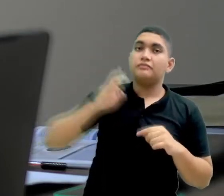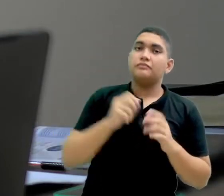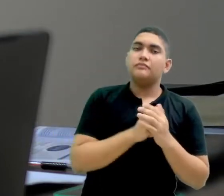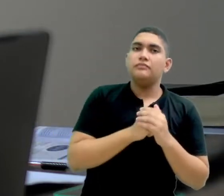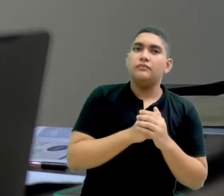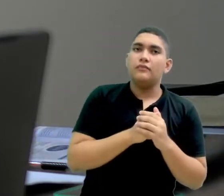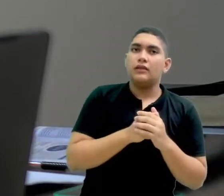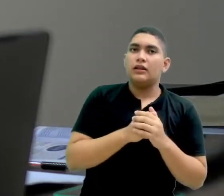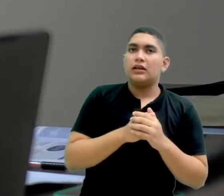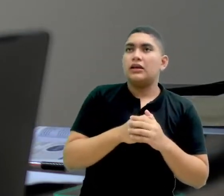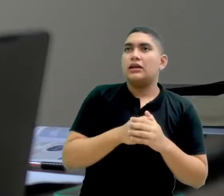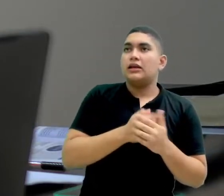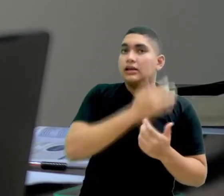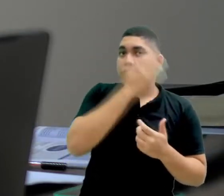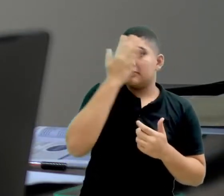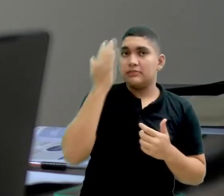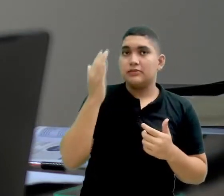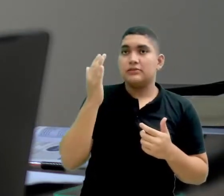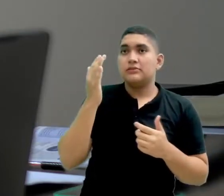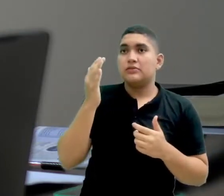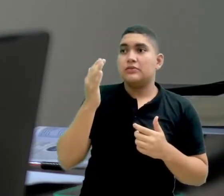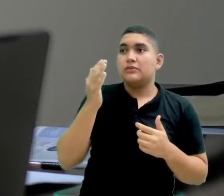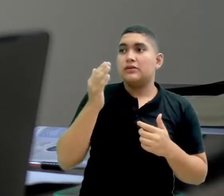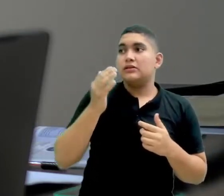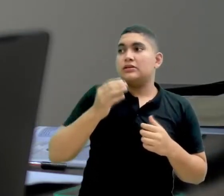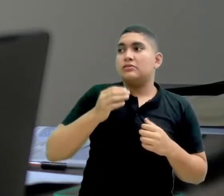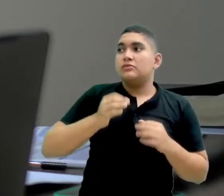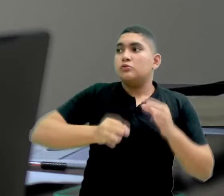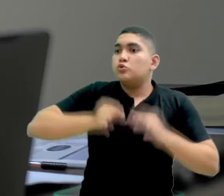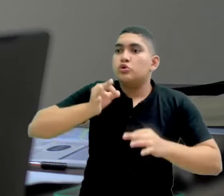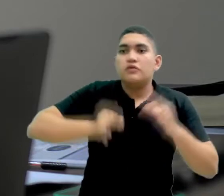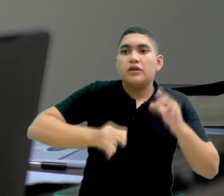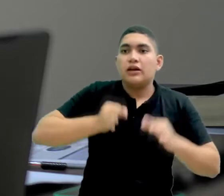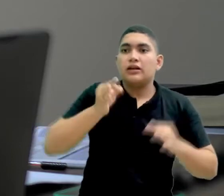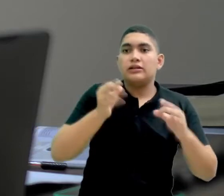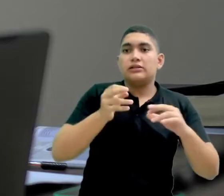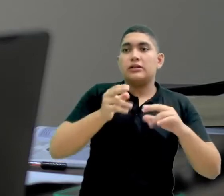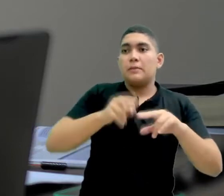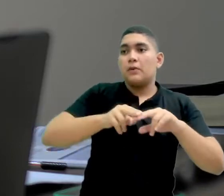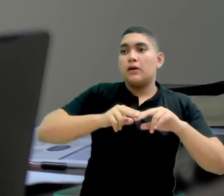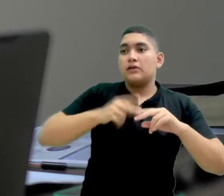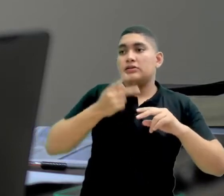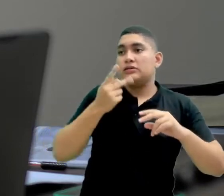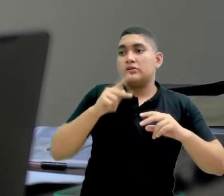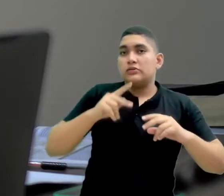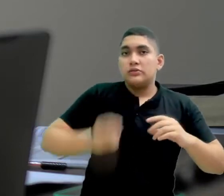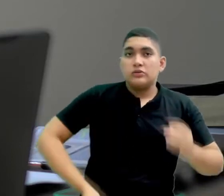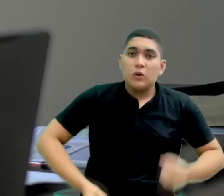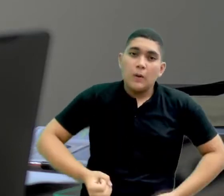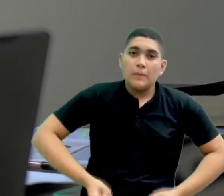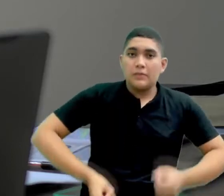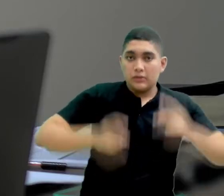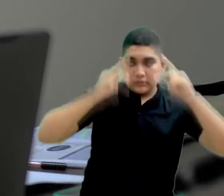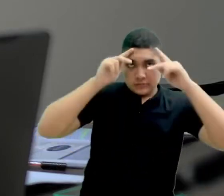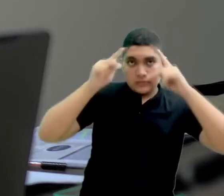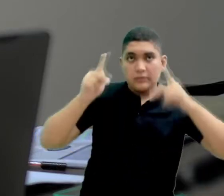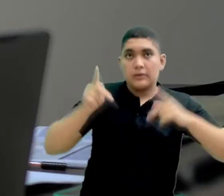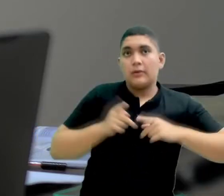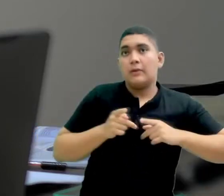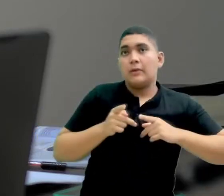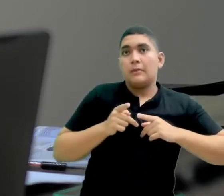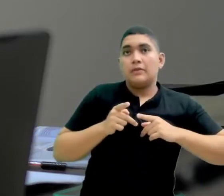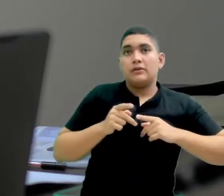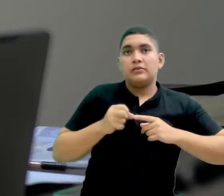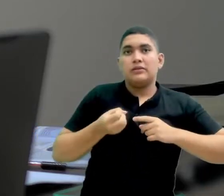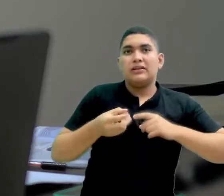diante de Deus, pelas obras, né, da lei, tá? Porque pela lei vem o conhecimento do pecado, né, Romanos